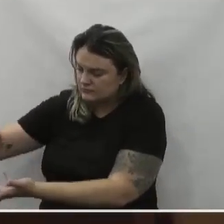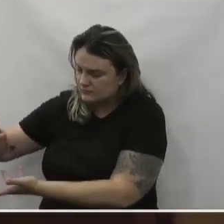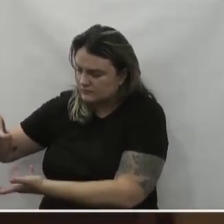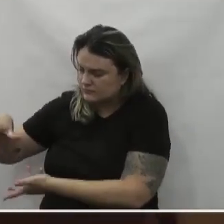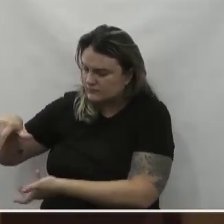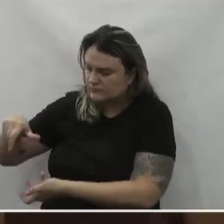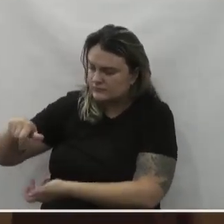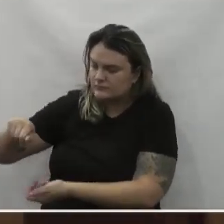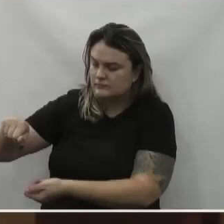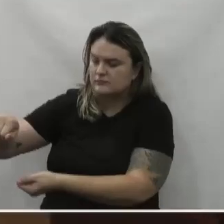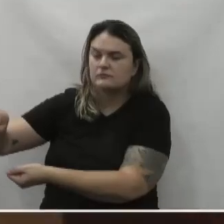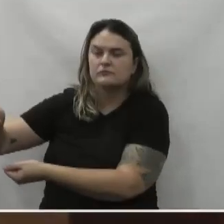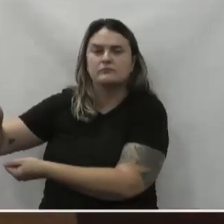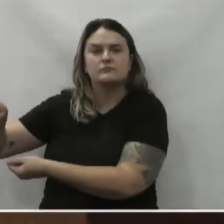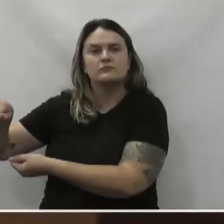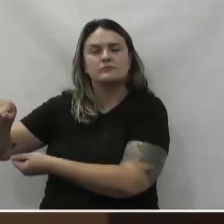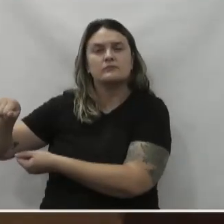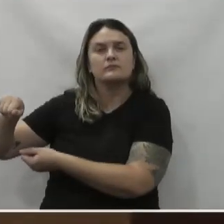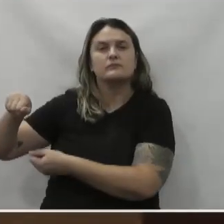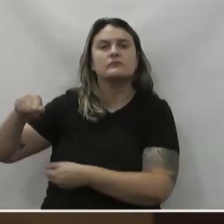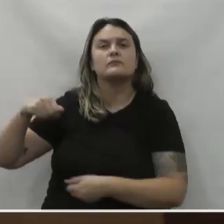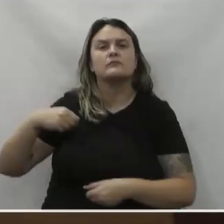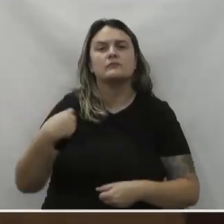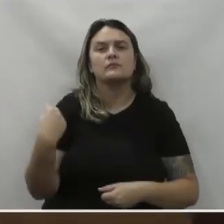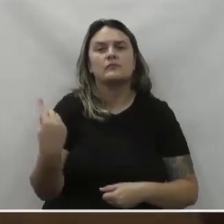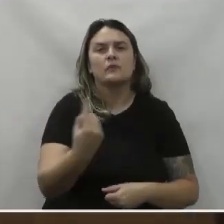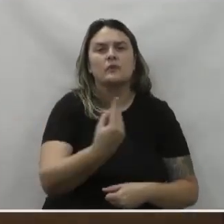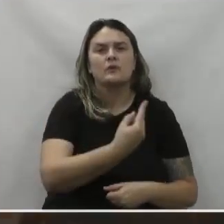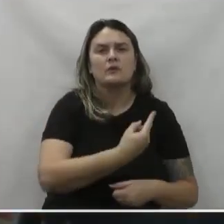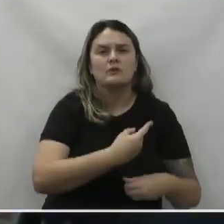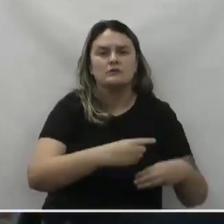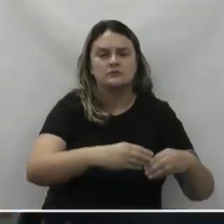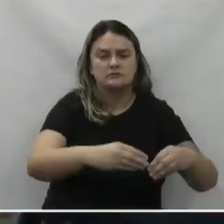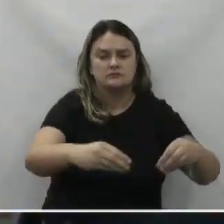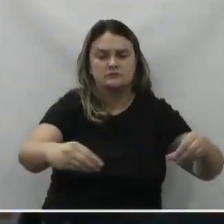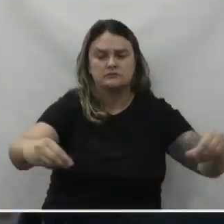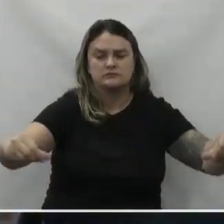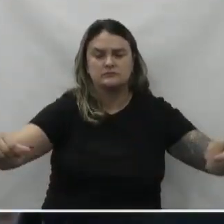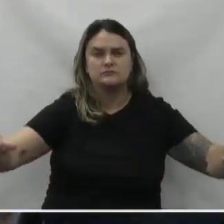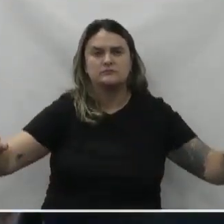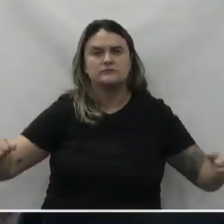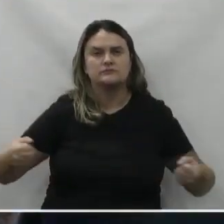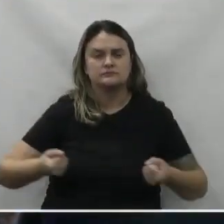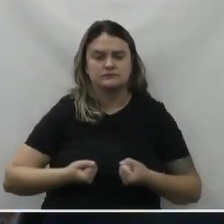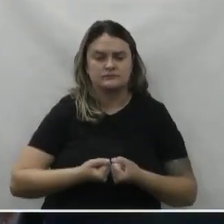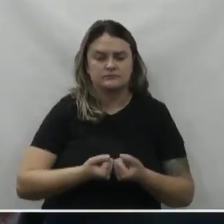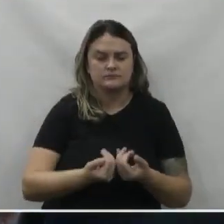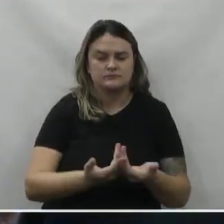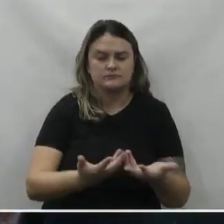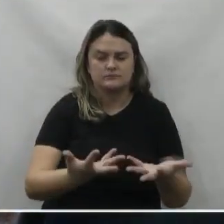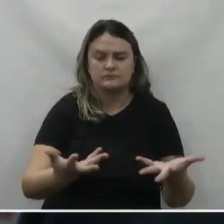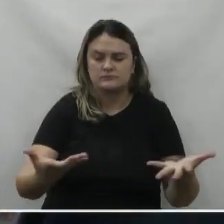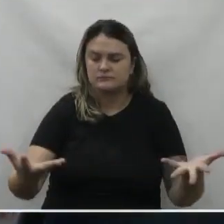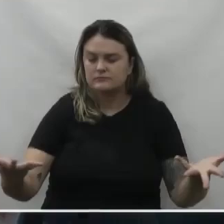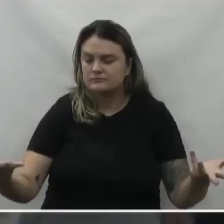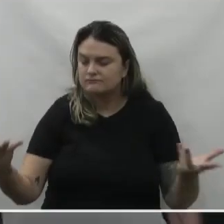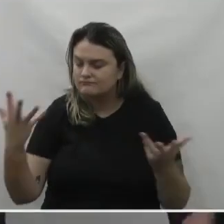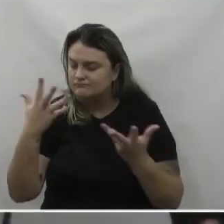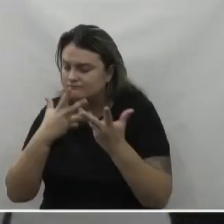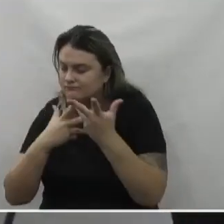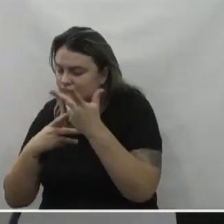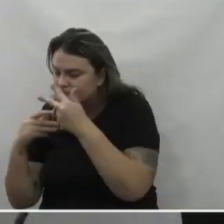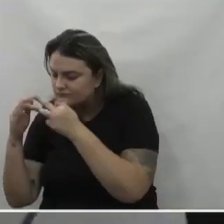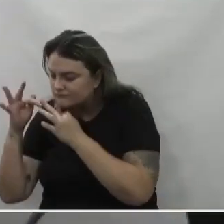da América, iluminando o sol do novo mundo. Do que a terra, mais que